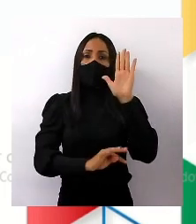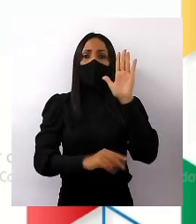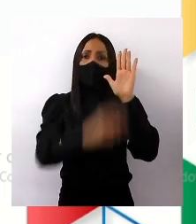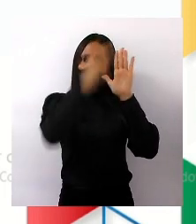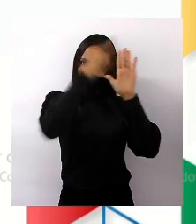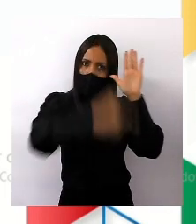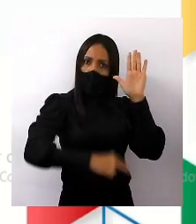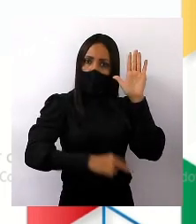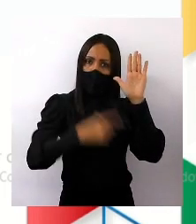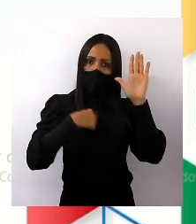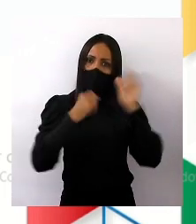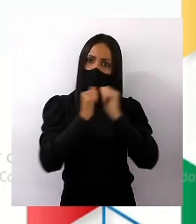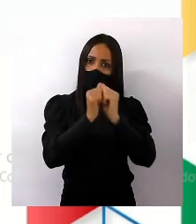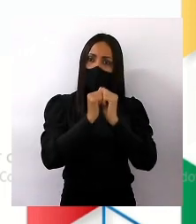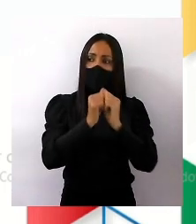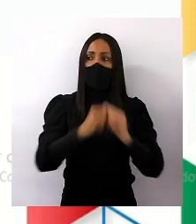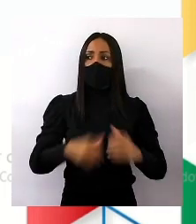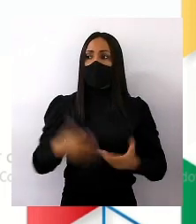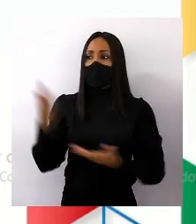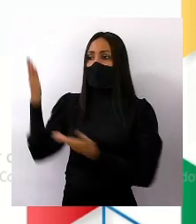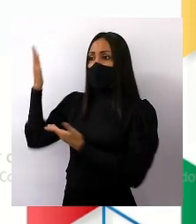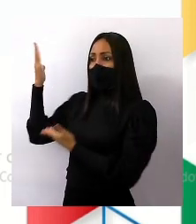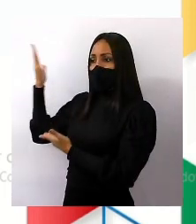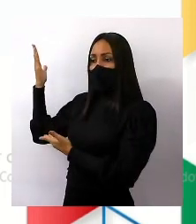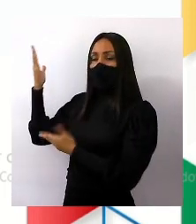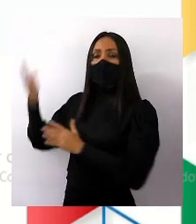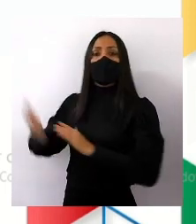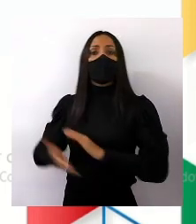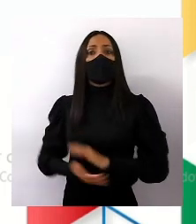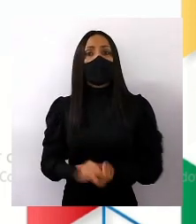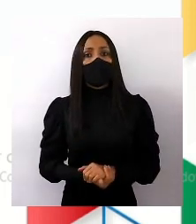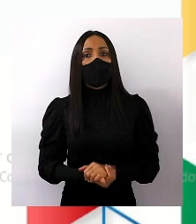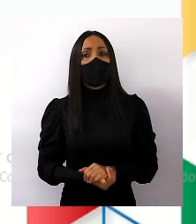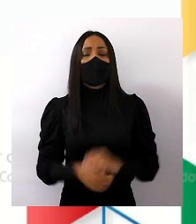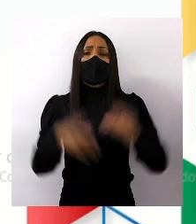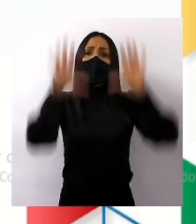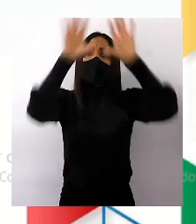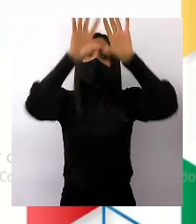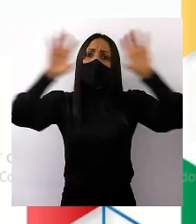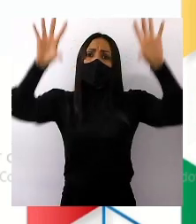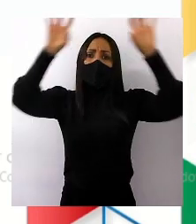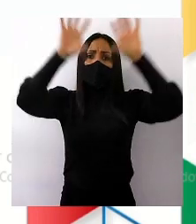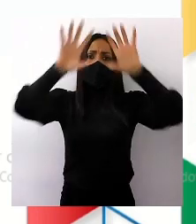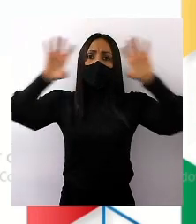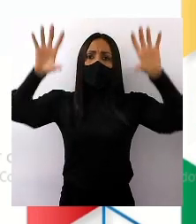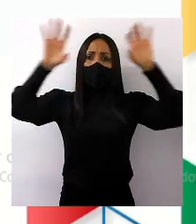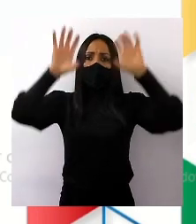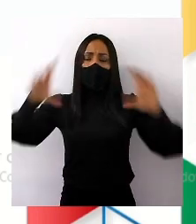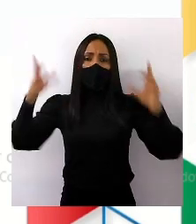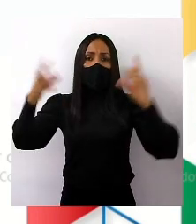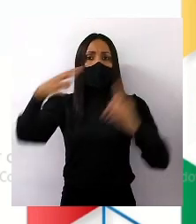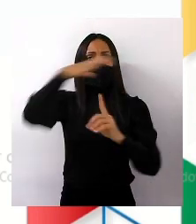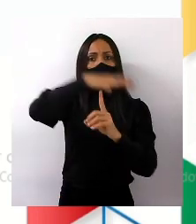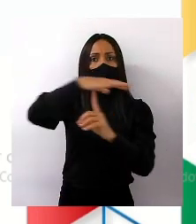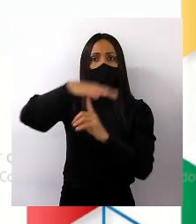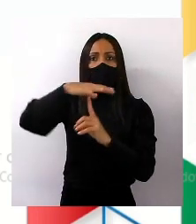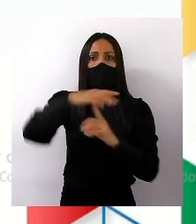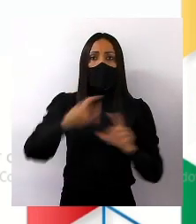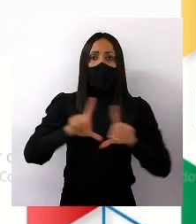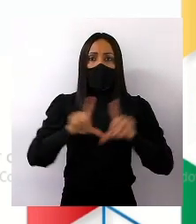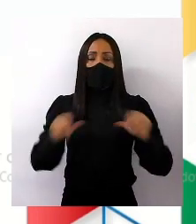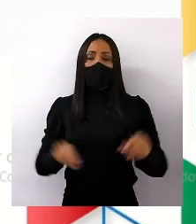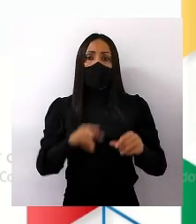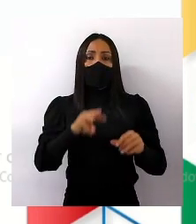comigo aí no slide. Observem bem. Uma nuvem colossal em forma de cogumelo sobre a cidade japonesa de